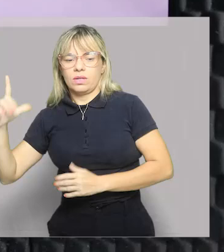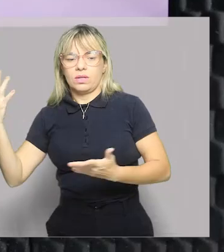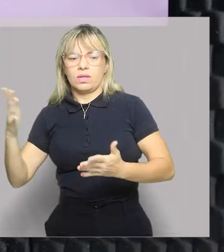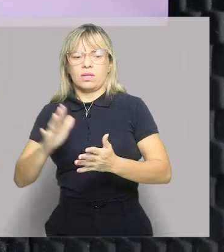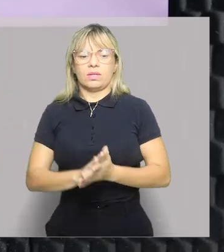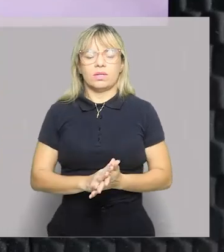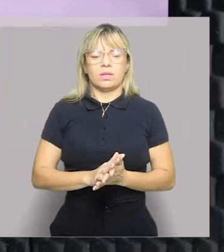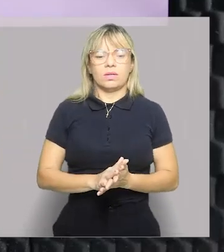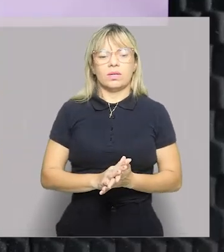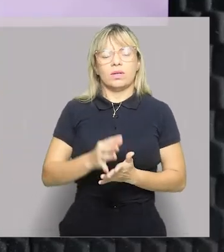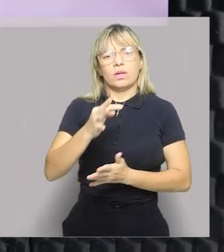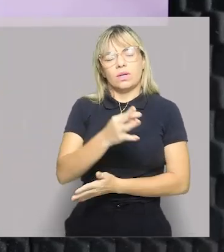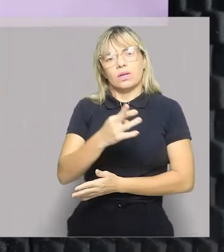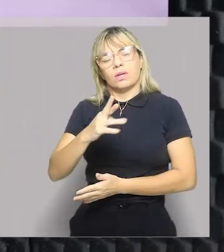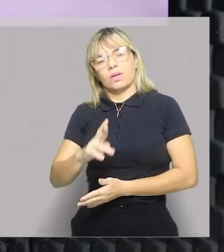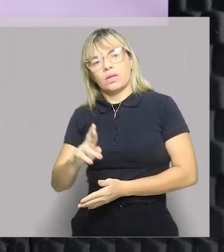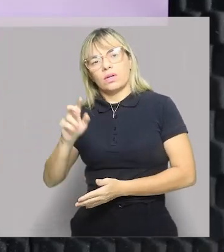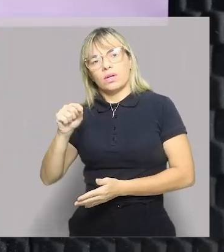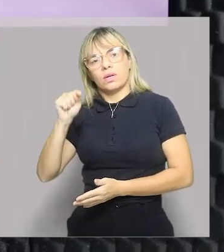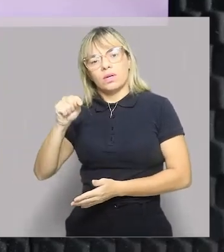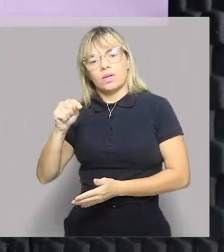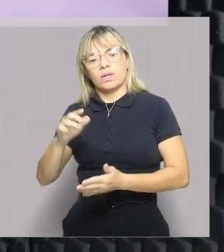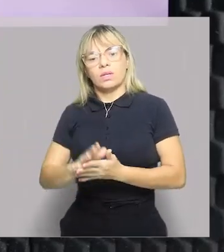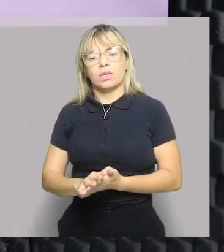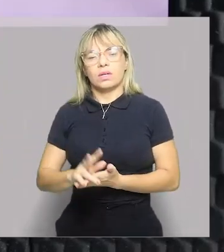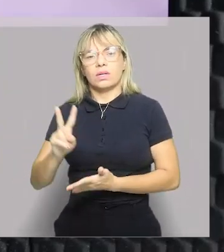transitividade, predicação de um verbo, ele não se dá de forma